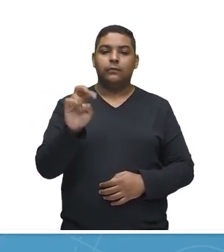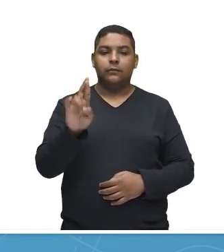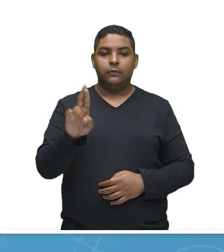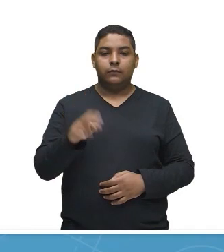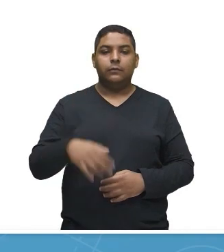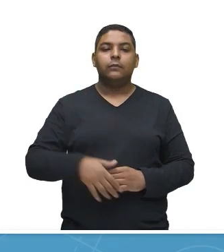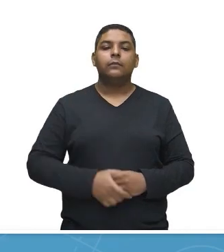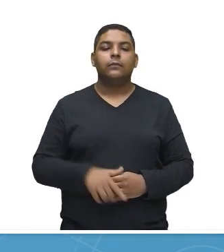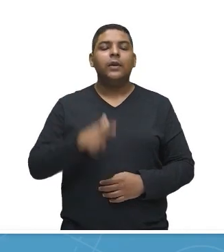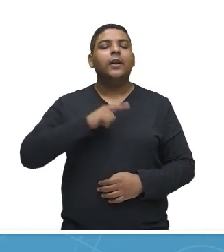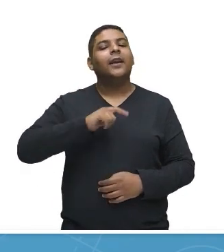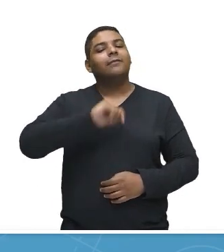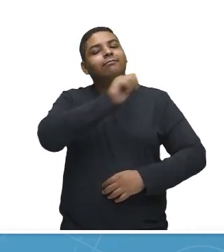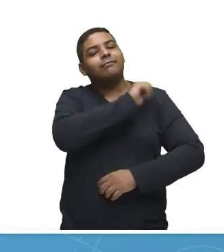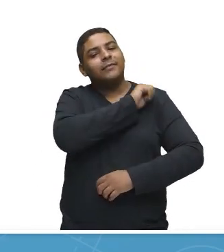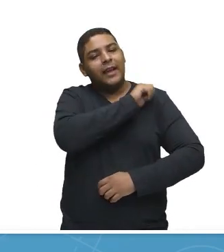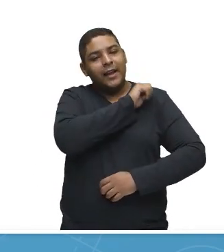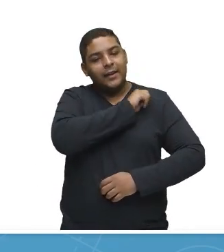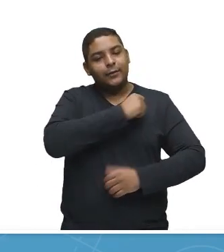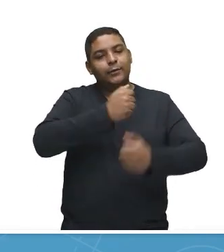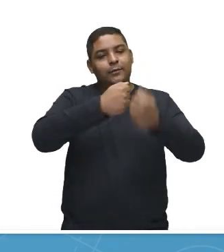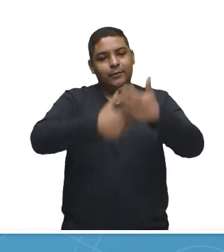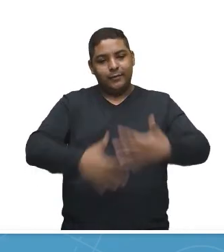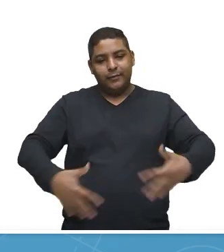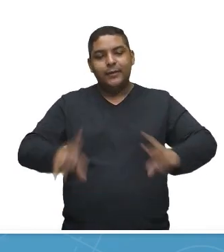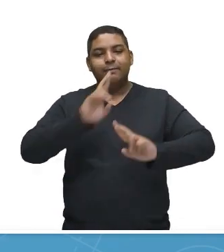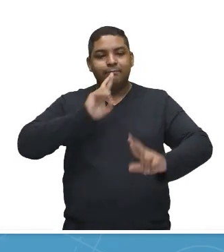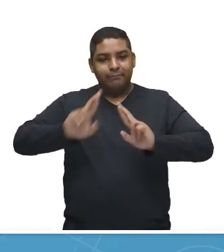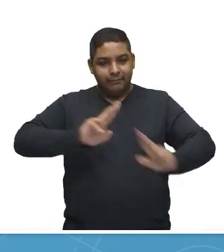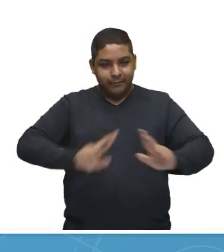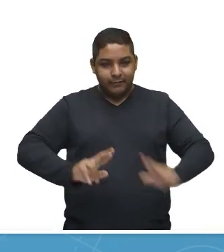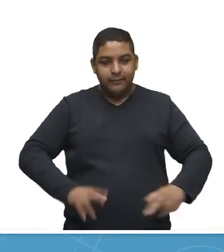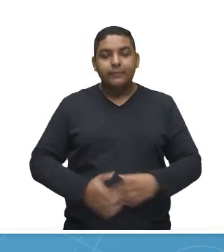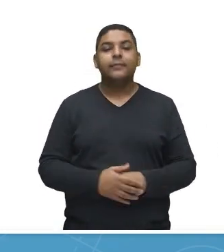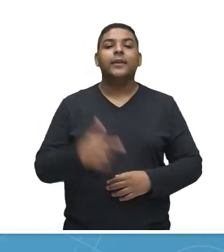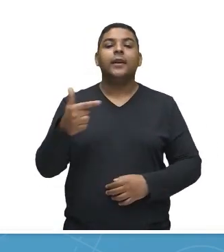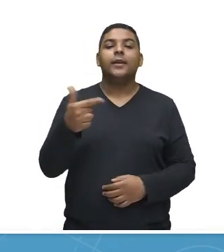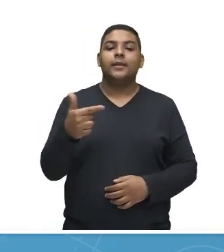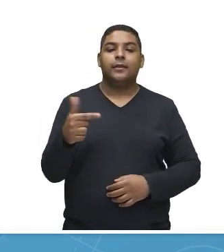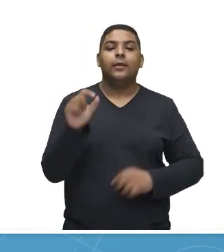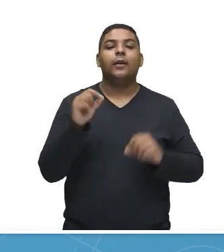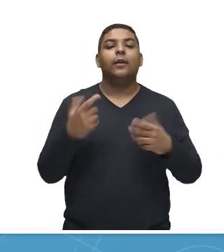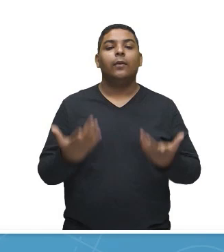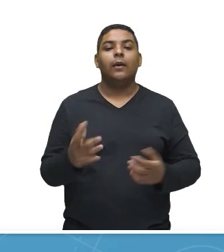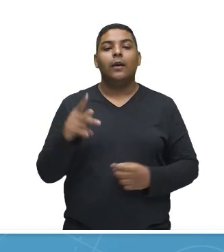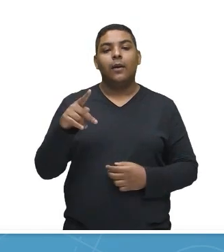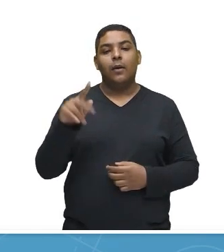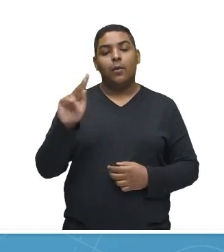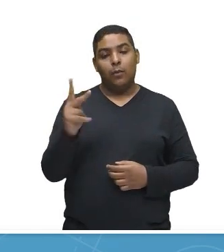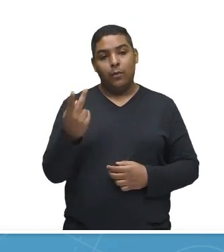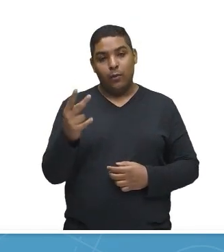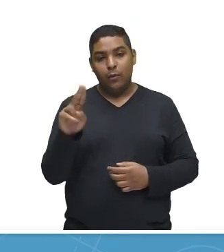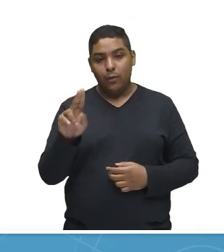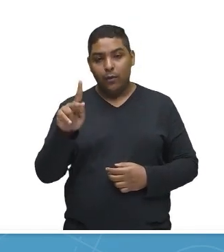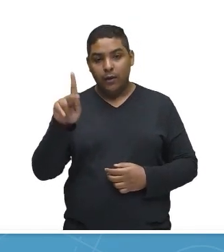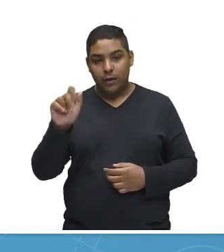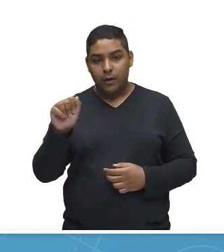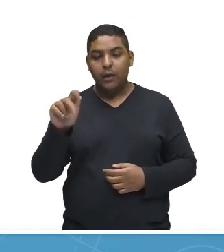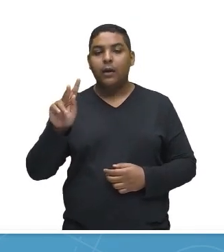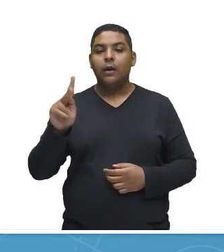outros aqui alunos participando, dizendo pra gente que essa segunda luta é o uca-uca. Como eu